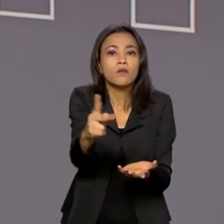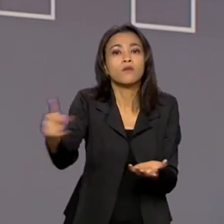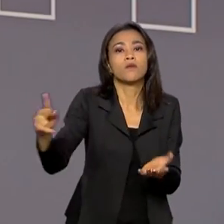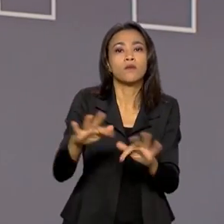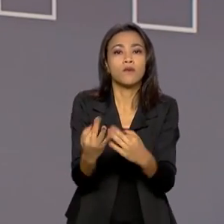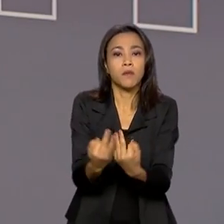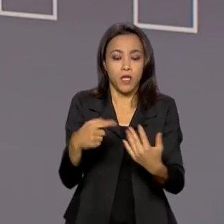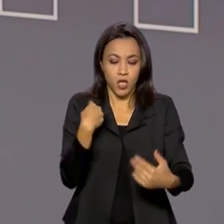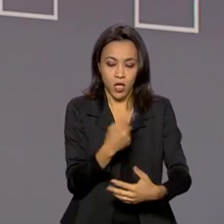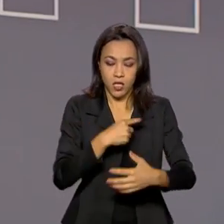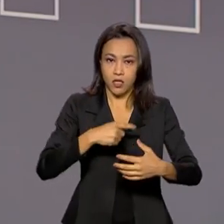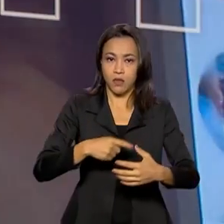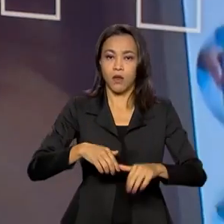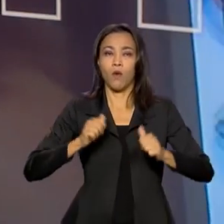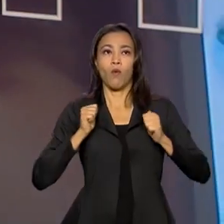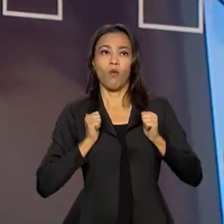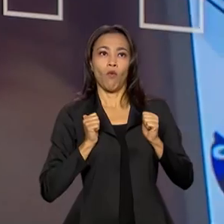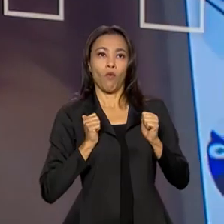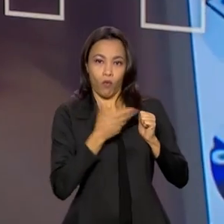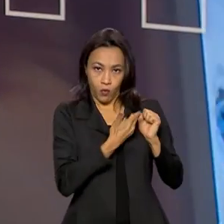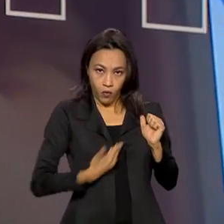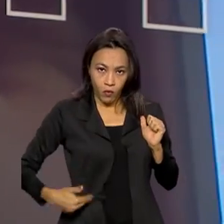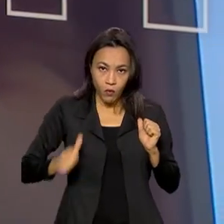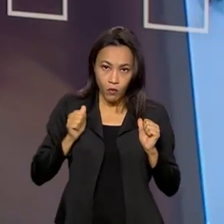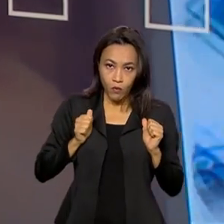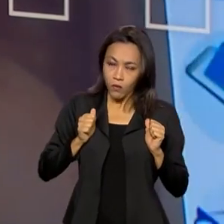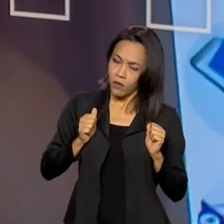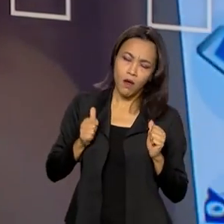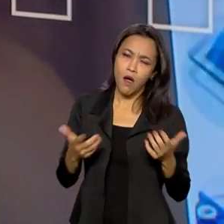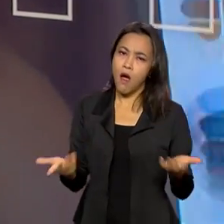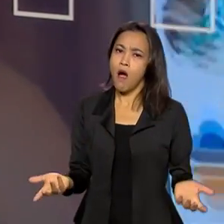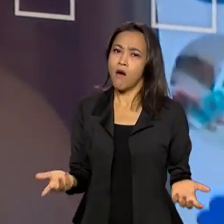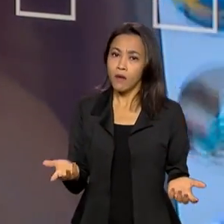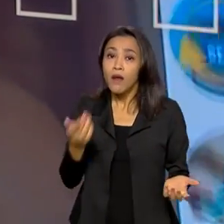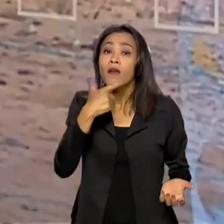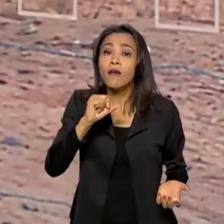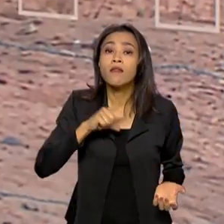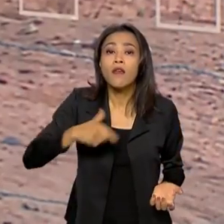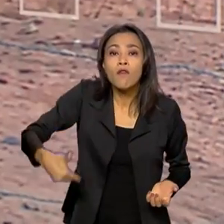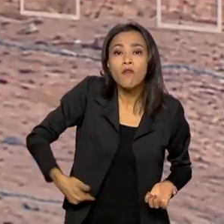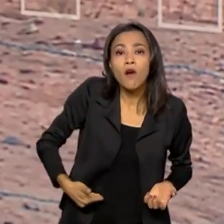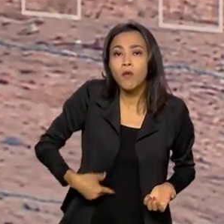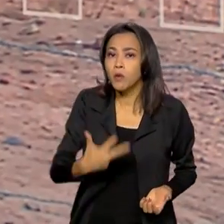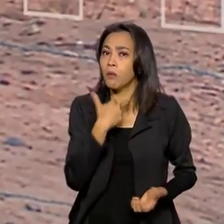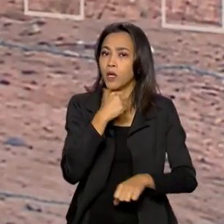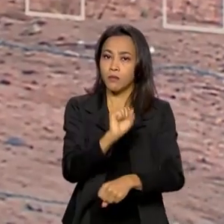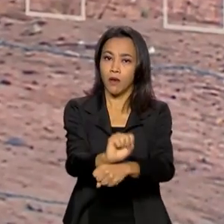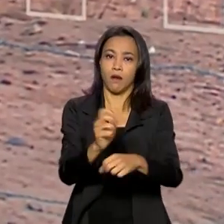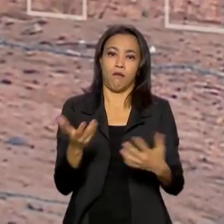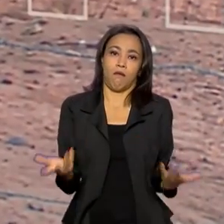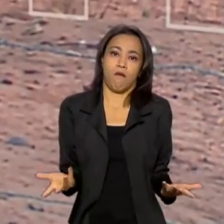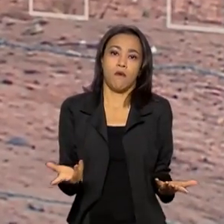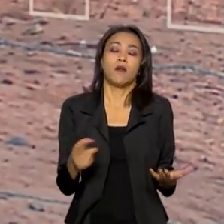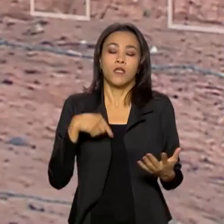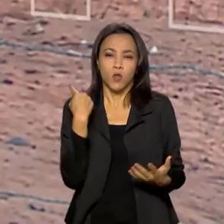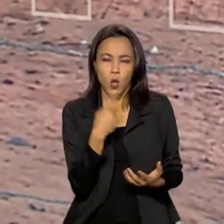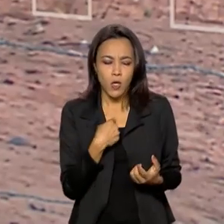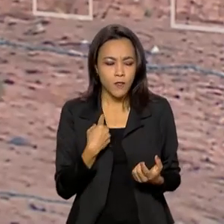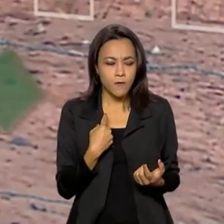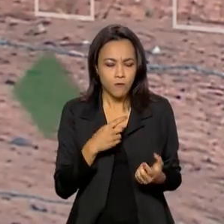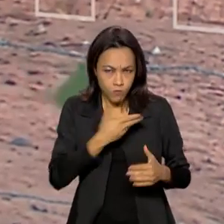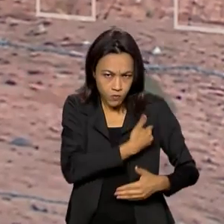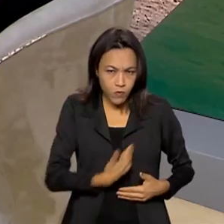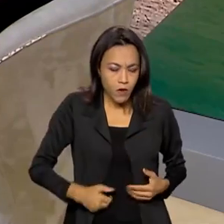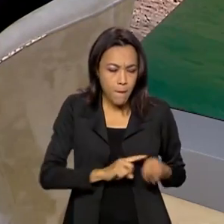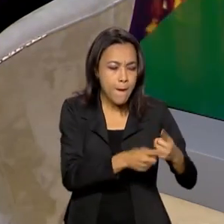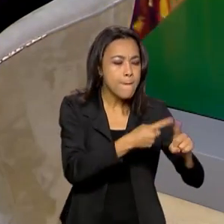ficamos de braços cruzados Agimos porque sabíamos que quem tem fome não pode esperar então articulamos com outros órgãos né